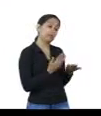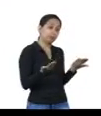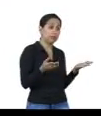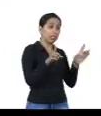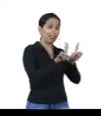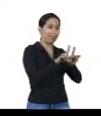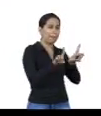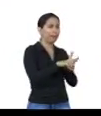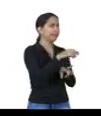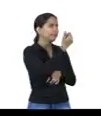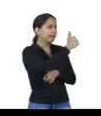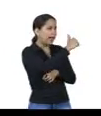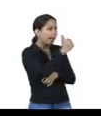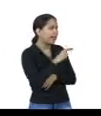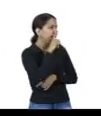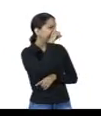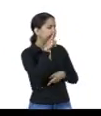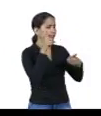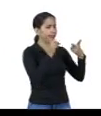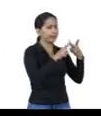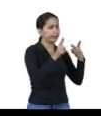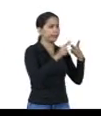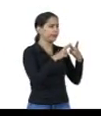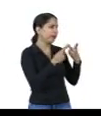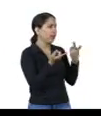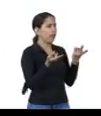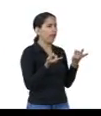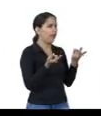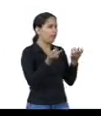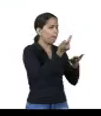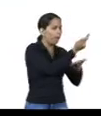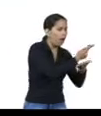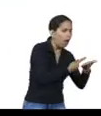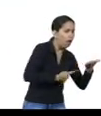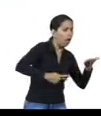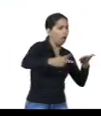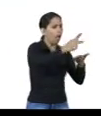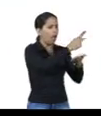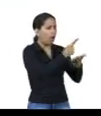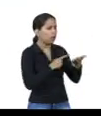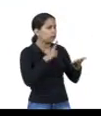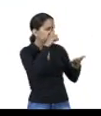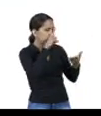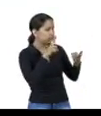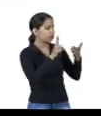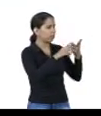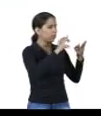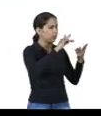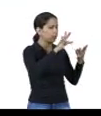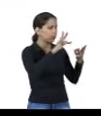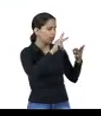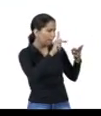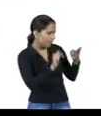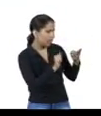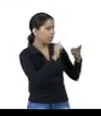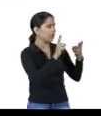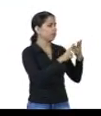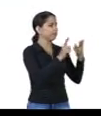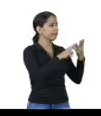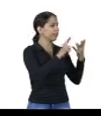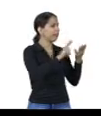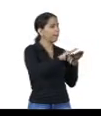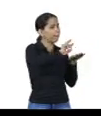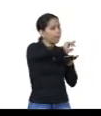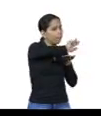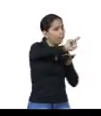são análise de risco, mapeamento de risco da CIPA e também os itens inseridos no PGR, que é o Programa de Gerenciamento de